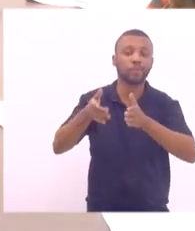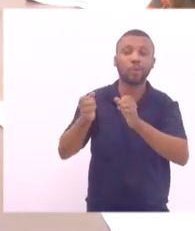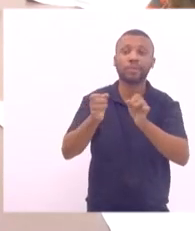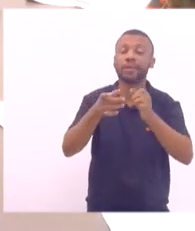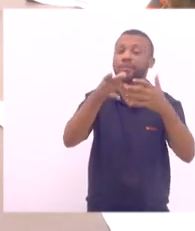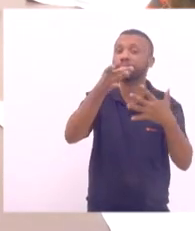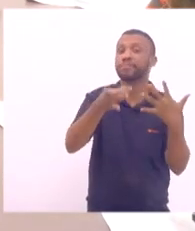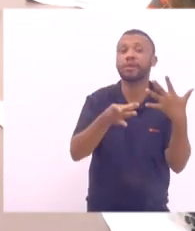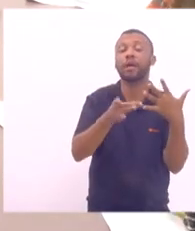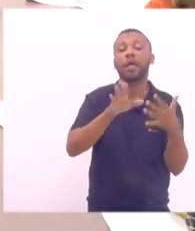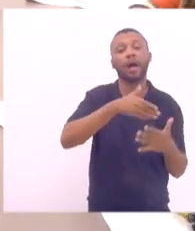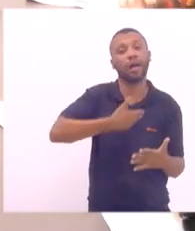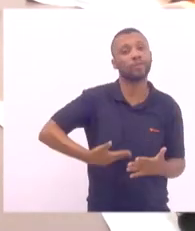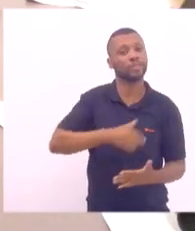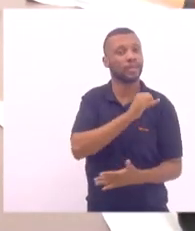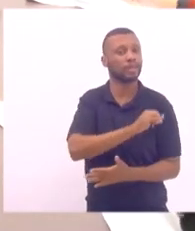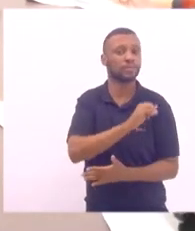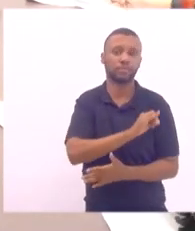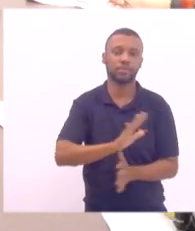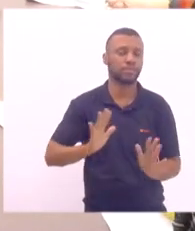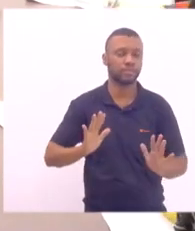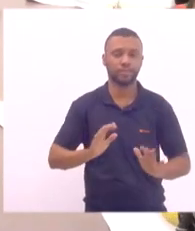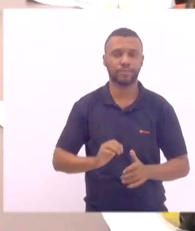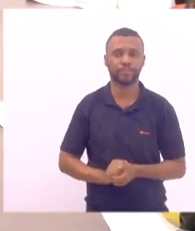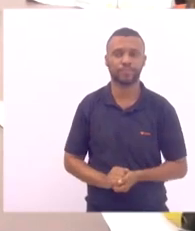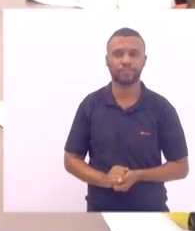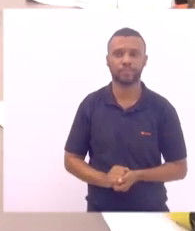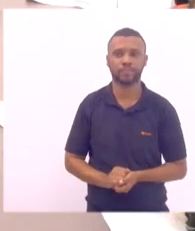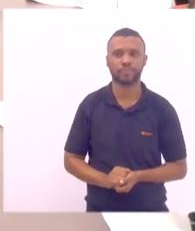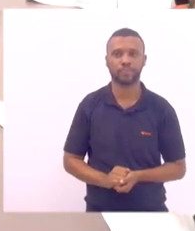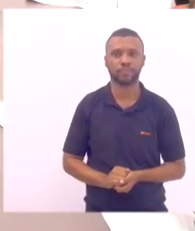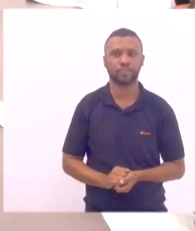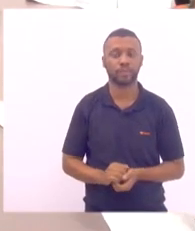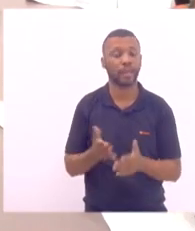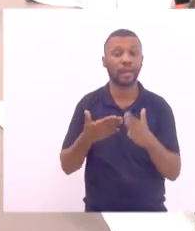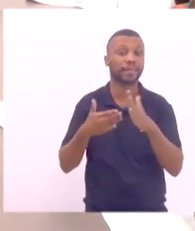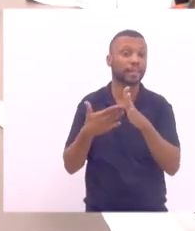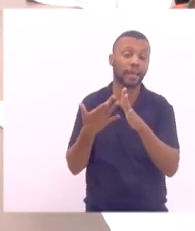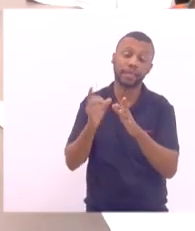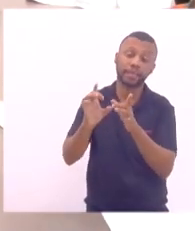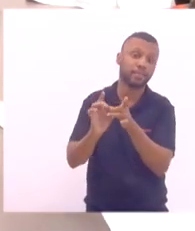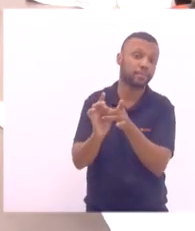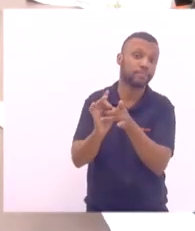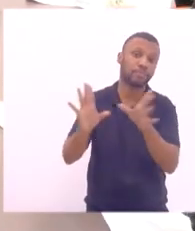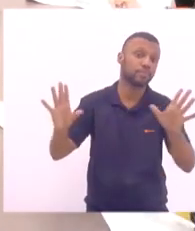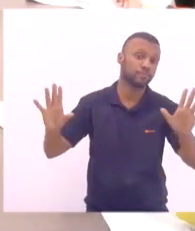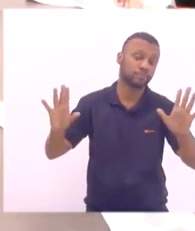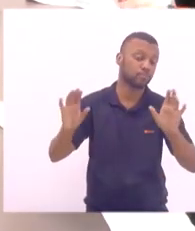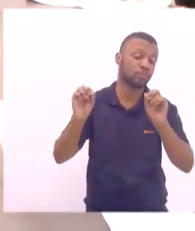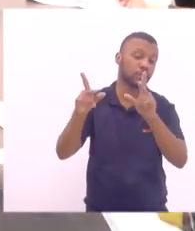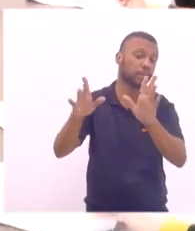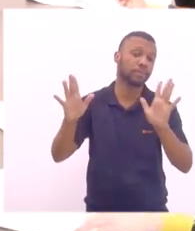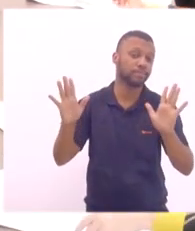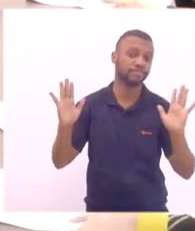do Estado. Em até 60 meses. Em até, faz se quiser. Até rimou.